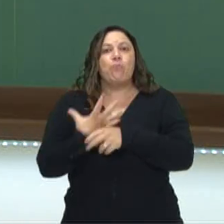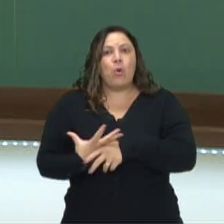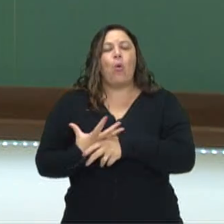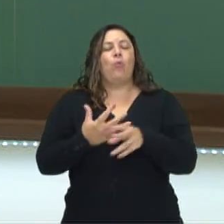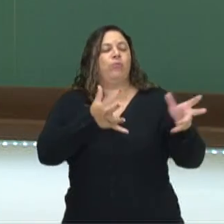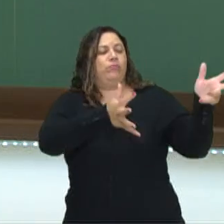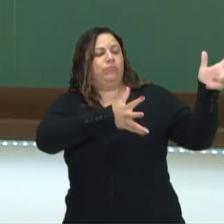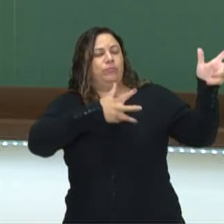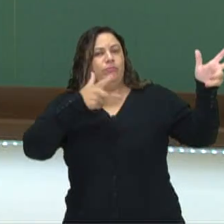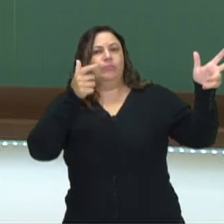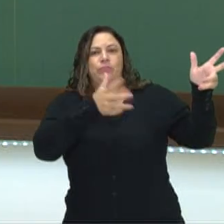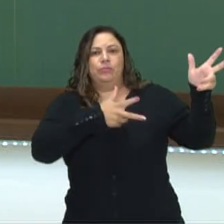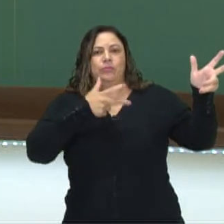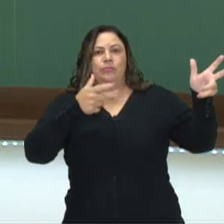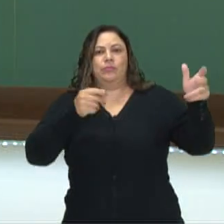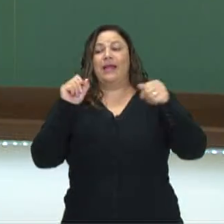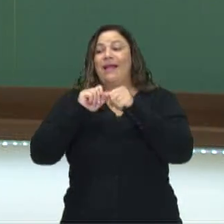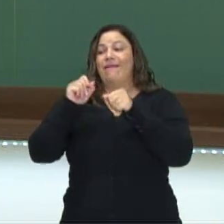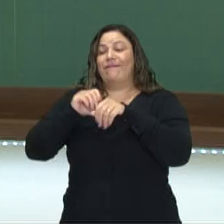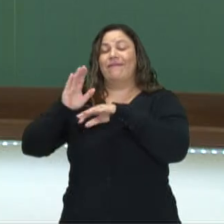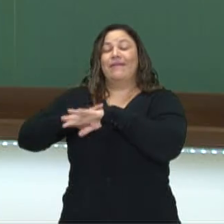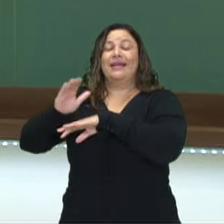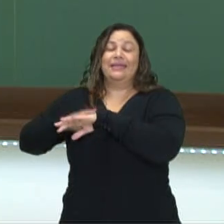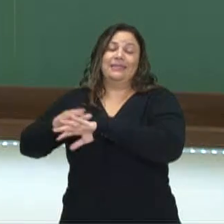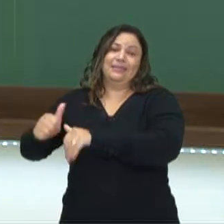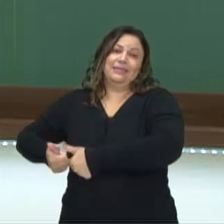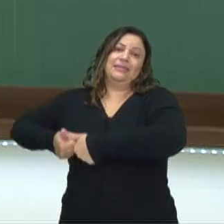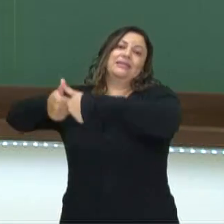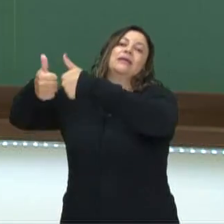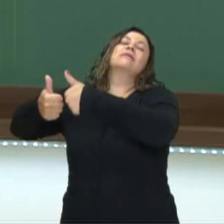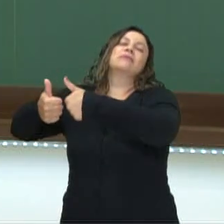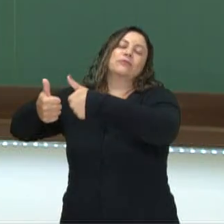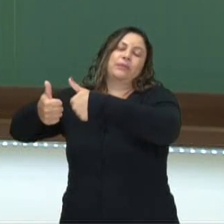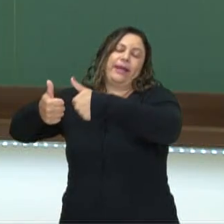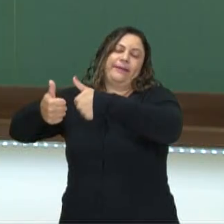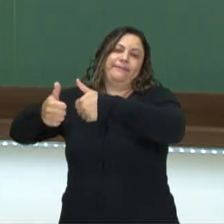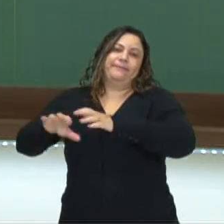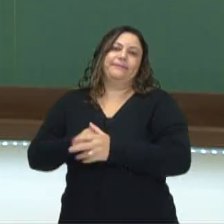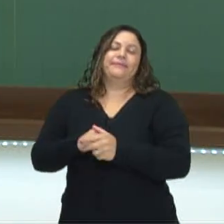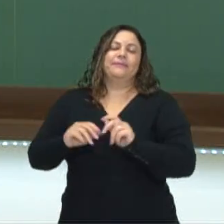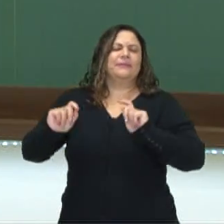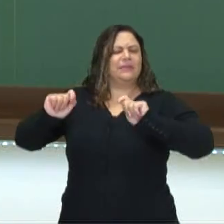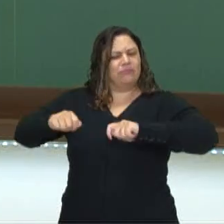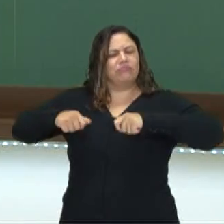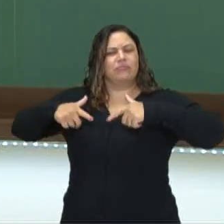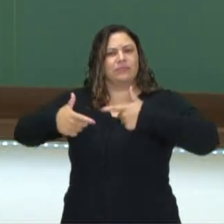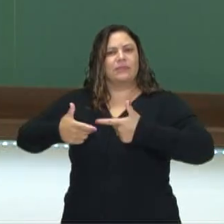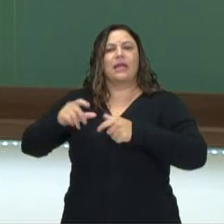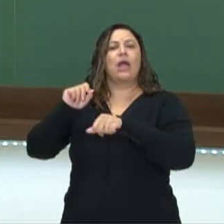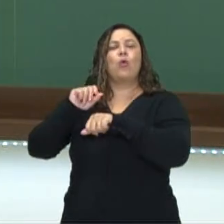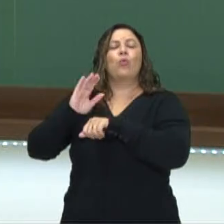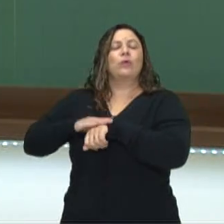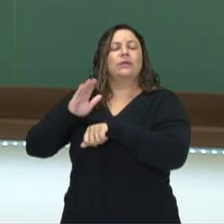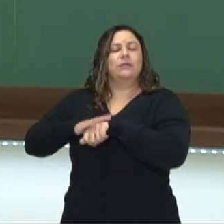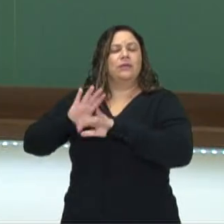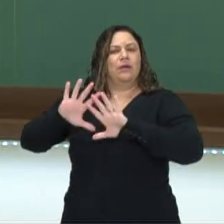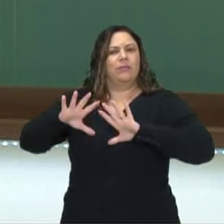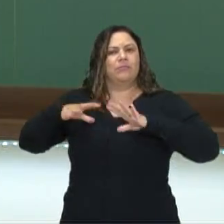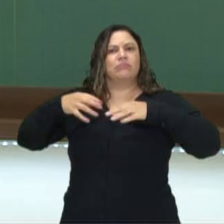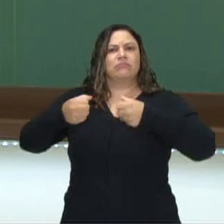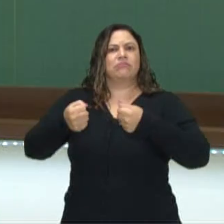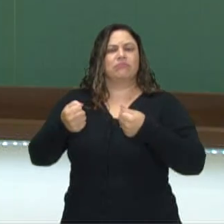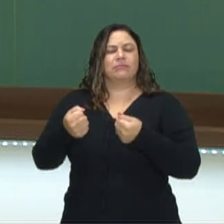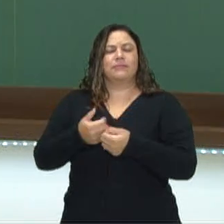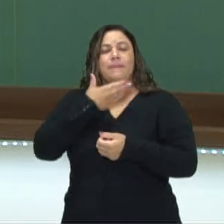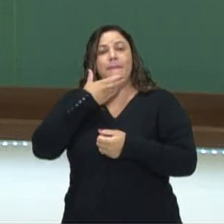lira é fazê-lo bem. Então, a sua virtude é desempenhar bem aquilo que ele faz, agir da